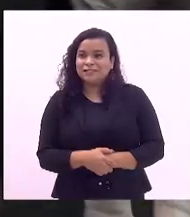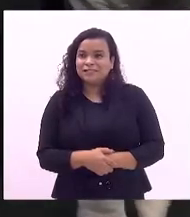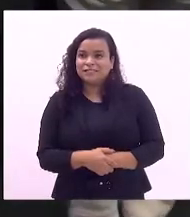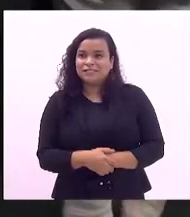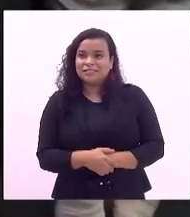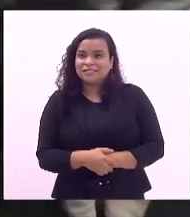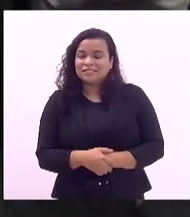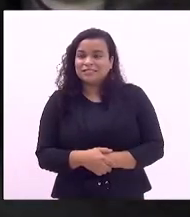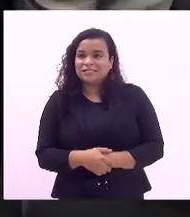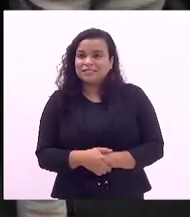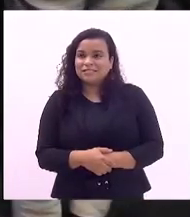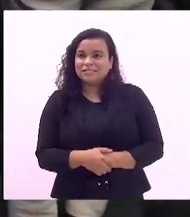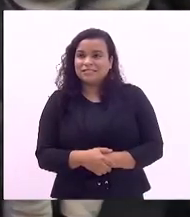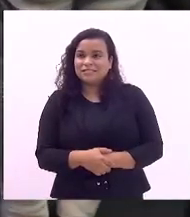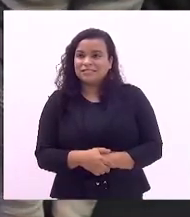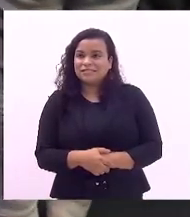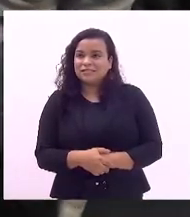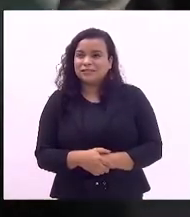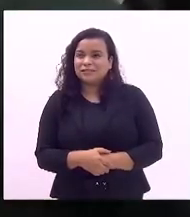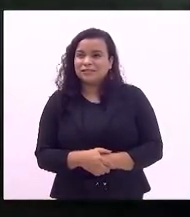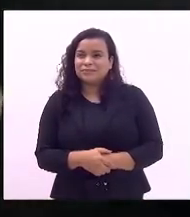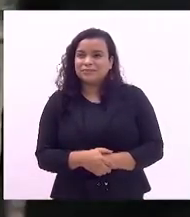E aí